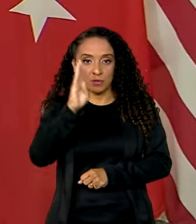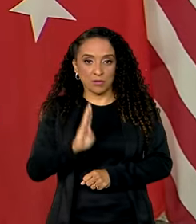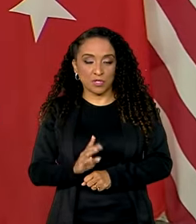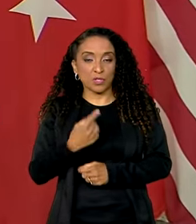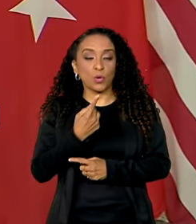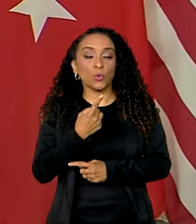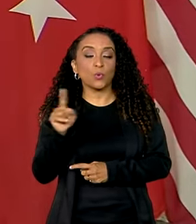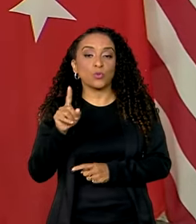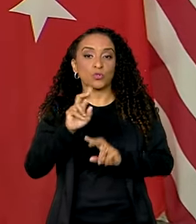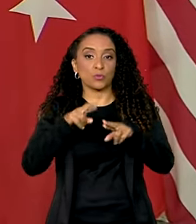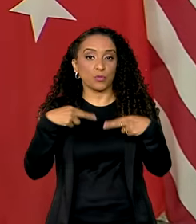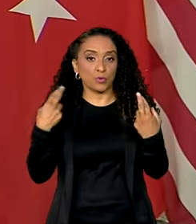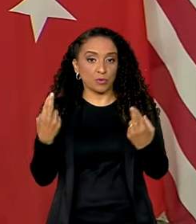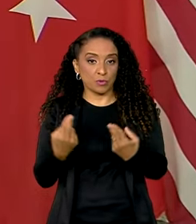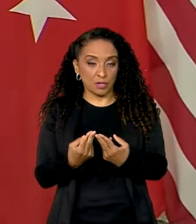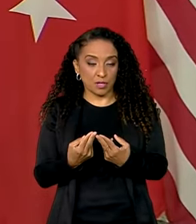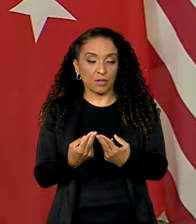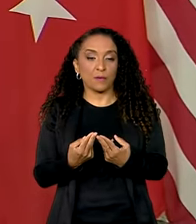é a última reunião